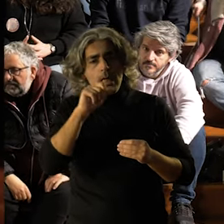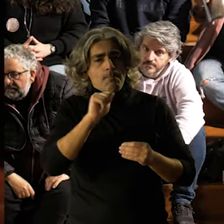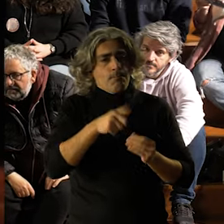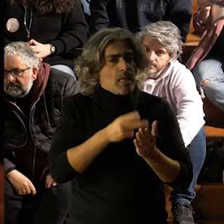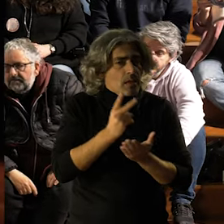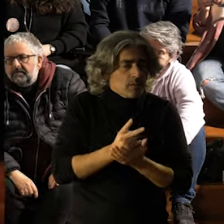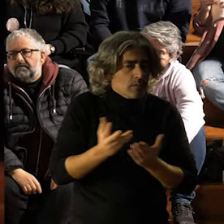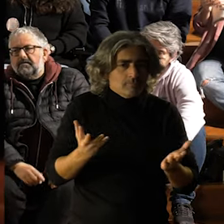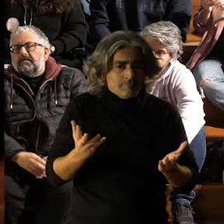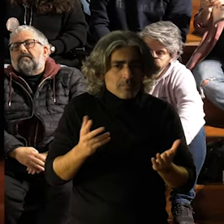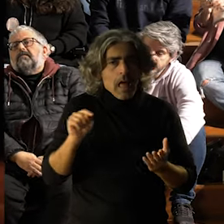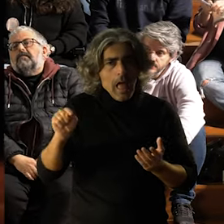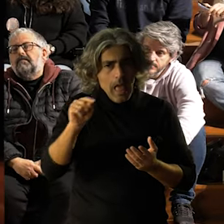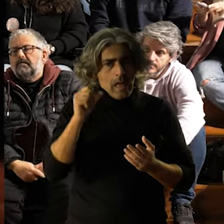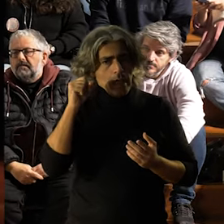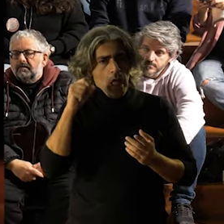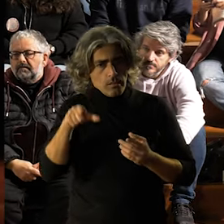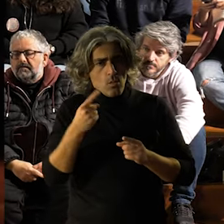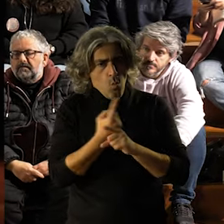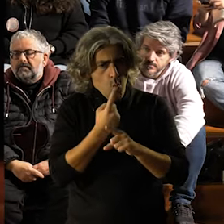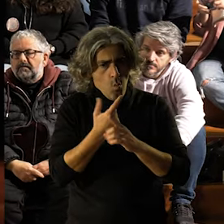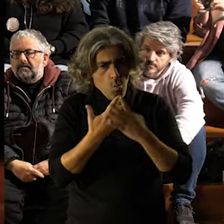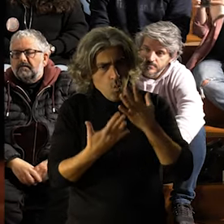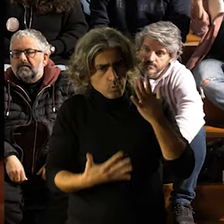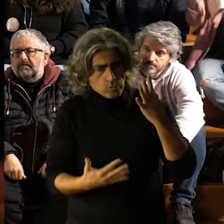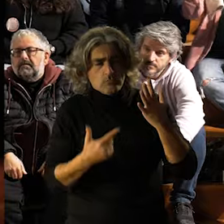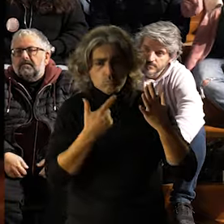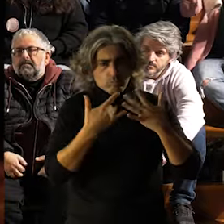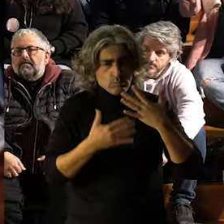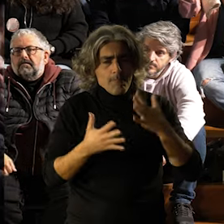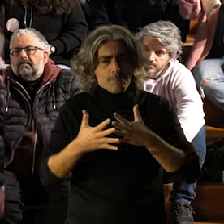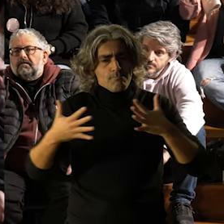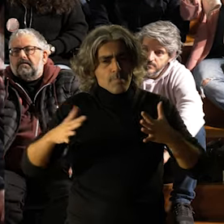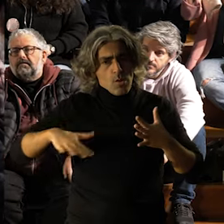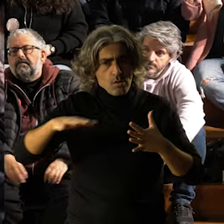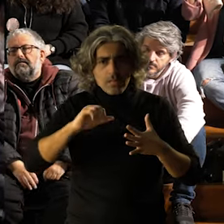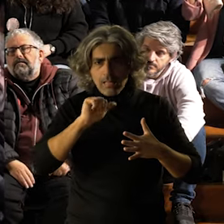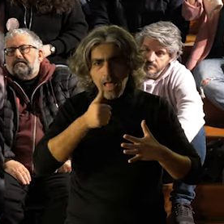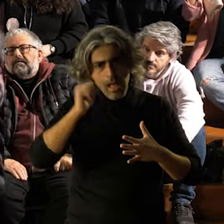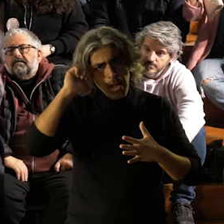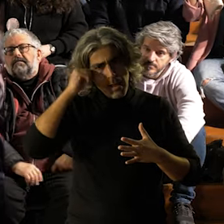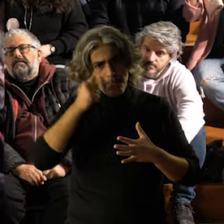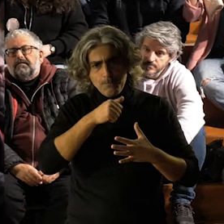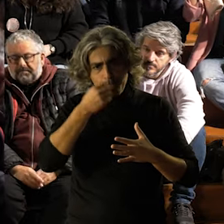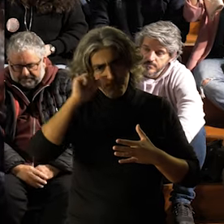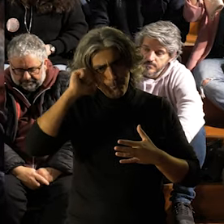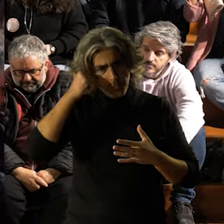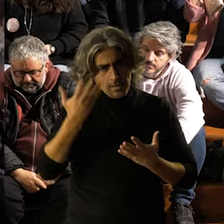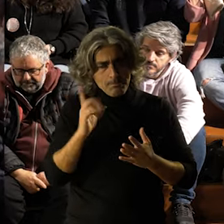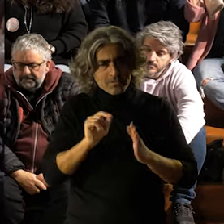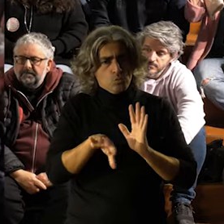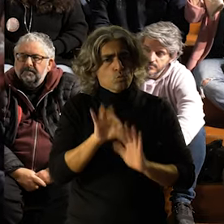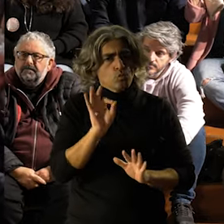perde. E há quem esteja a ganhar com o estado de coisas e há uma imensa maioria que está a perder. E nós temos de escolher